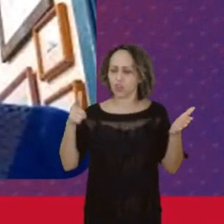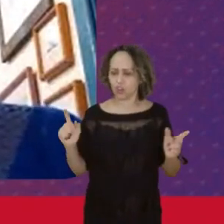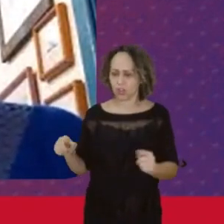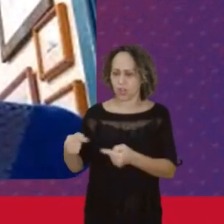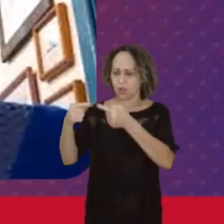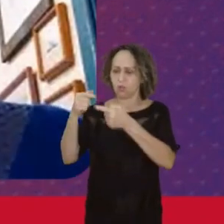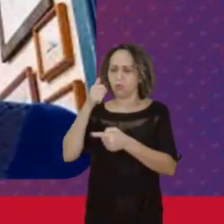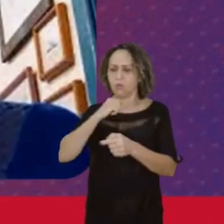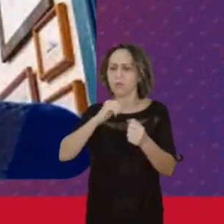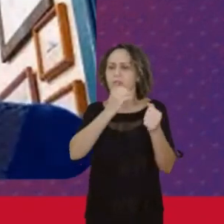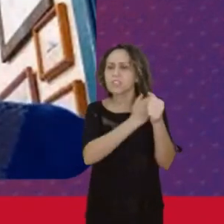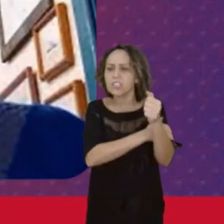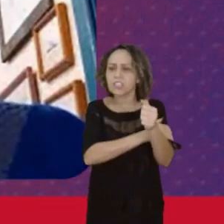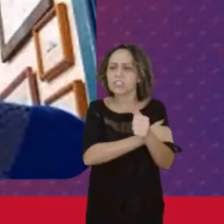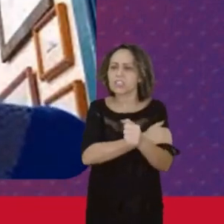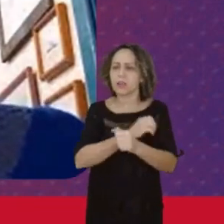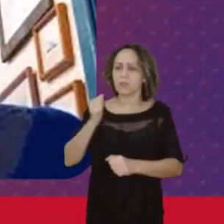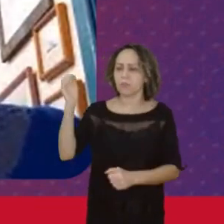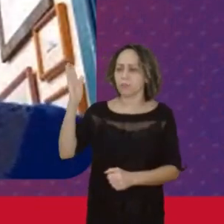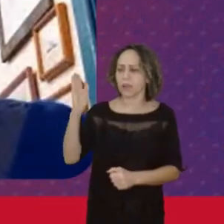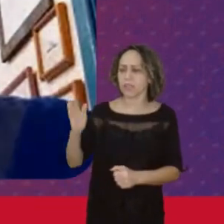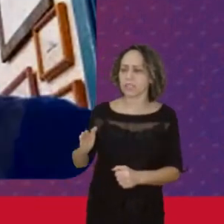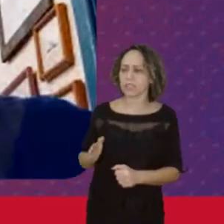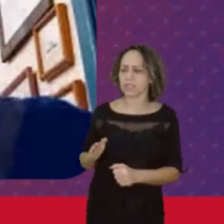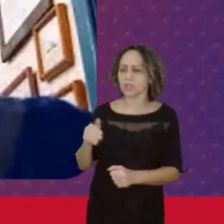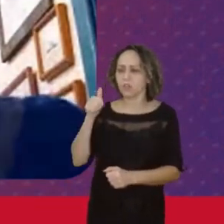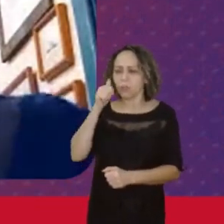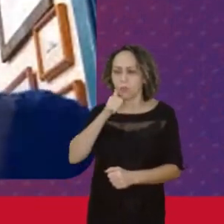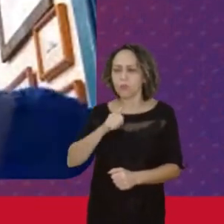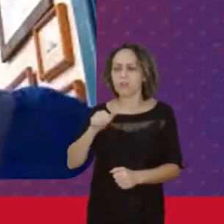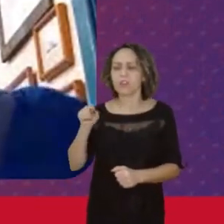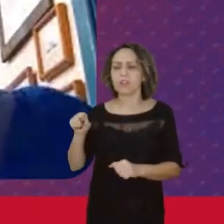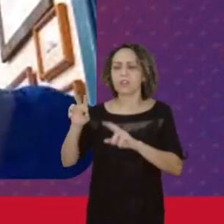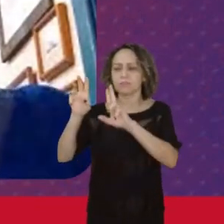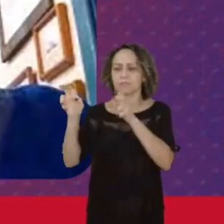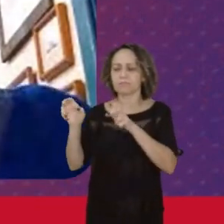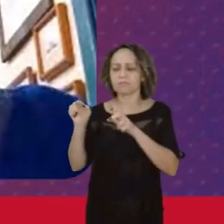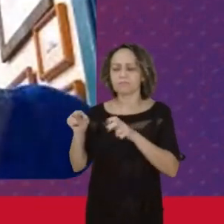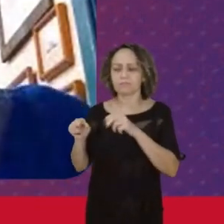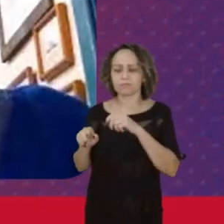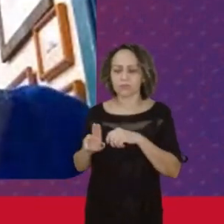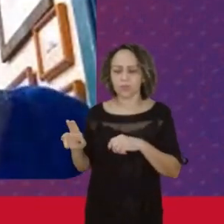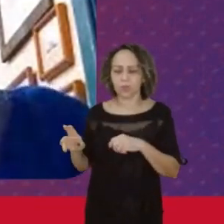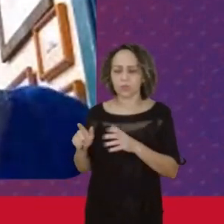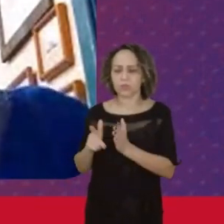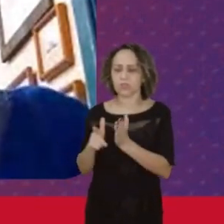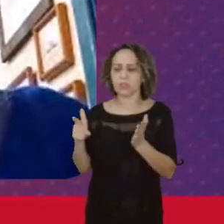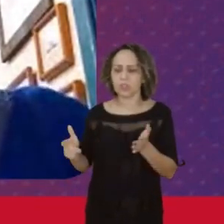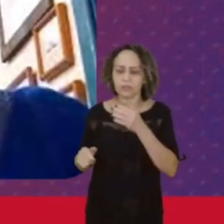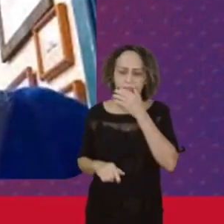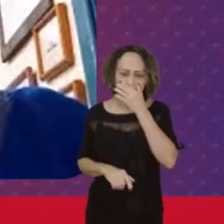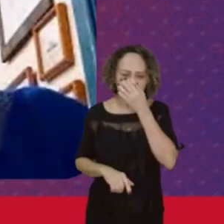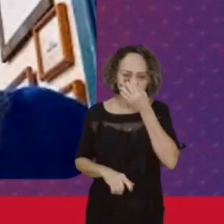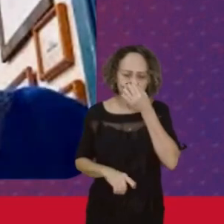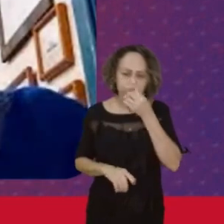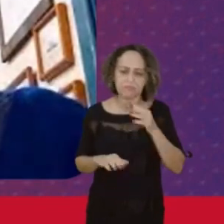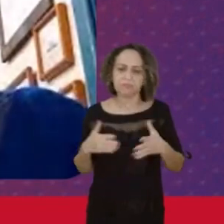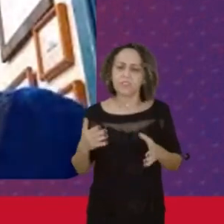época, né? E em seguida foi o Brasil Mulher. interessante, porque ele vai ser lançado em outubro